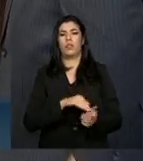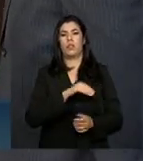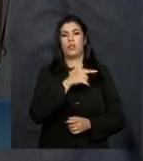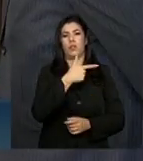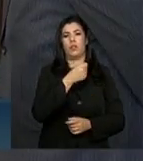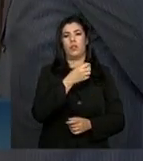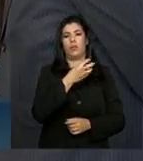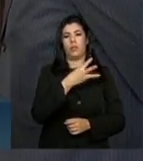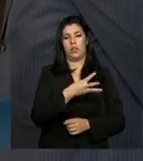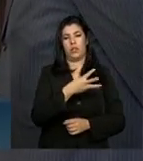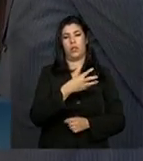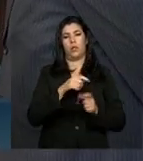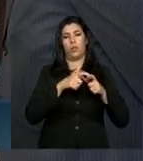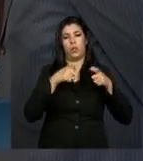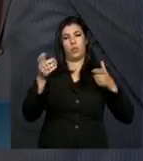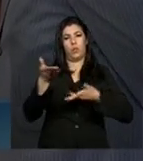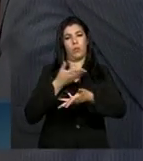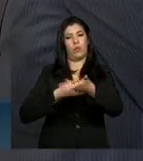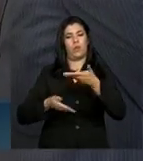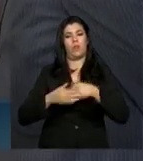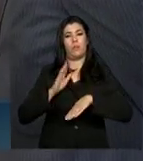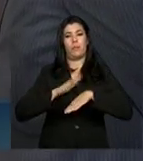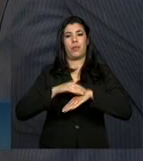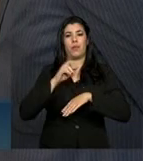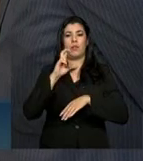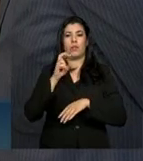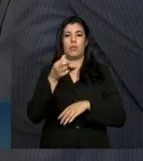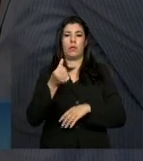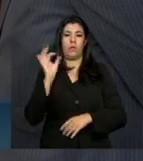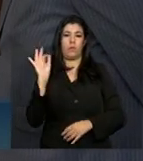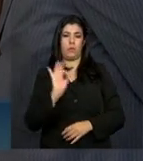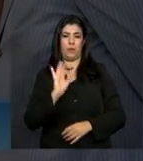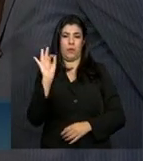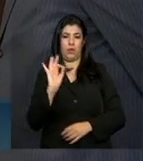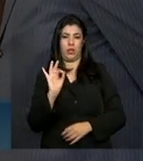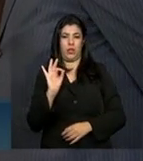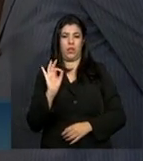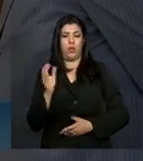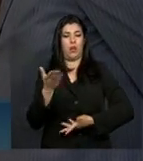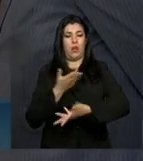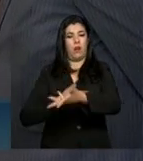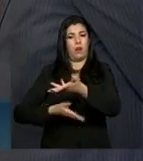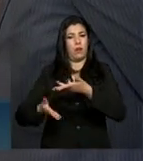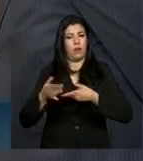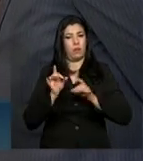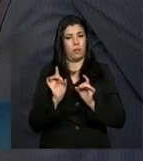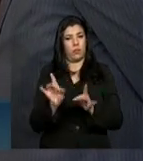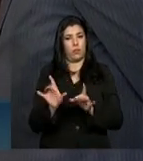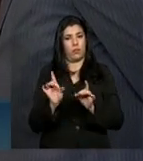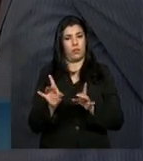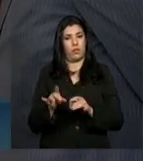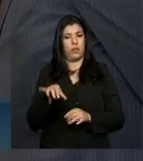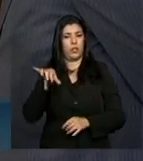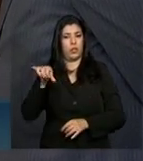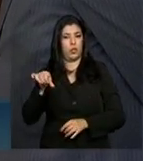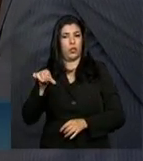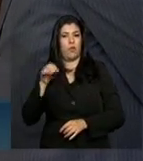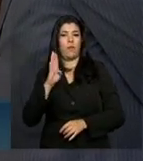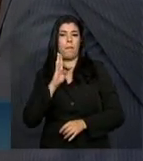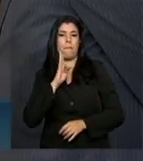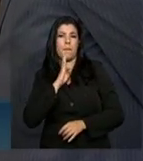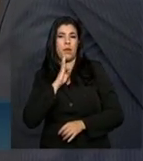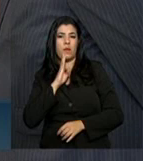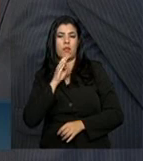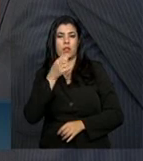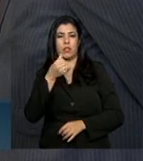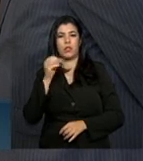crescimento foi de 56%. E as trocas comerciais, então, passaram de 9 bilhões e 600